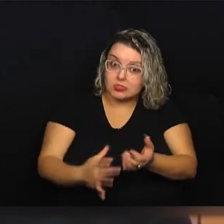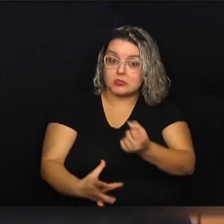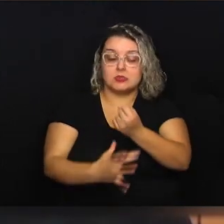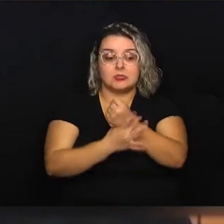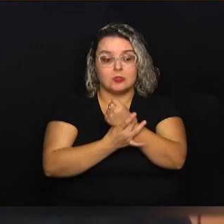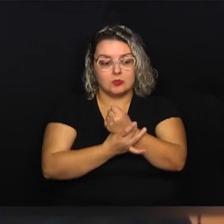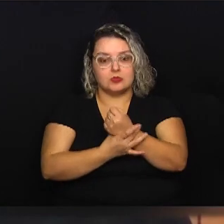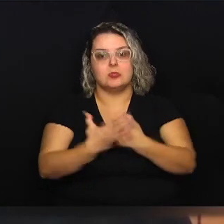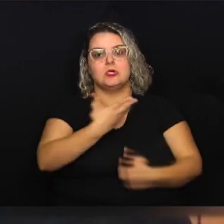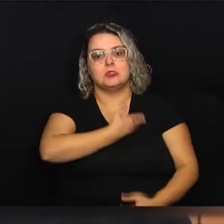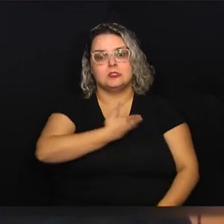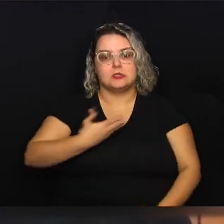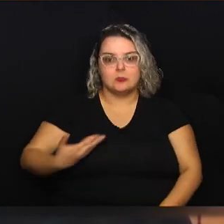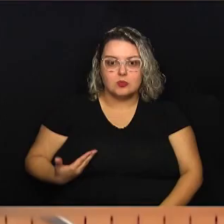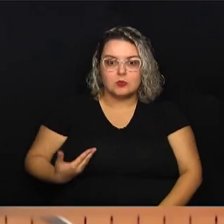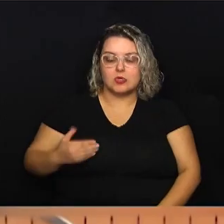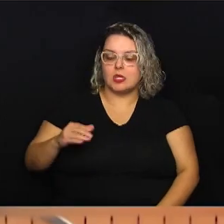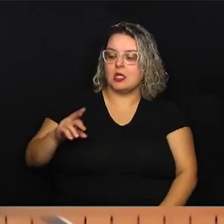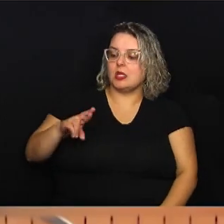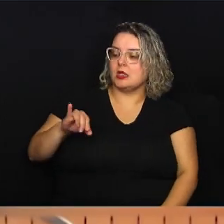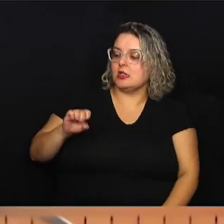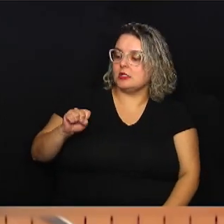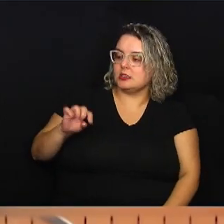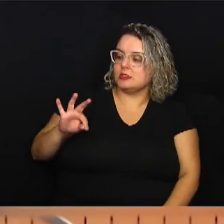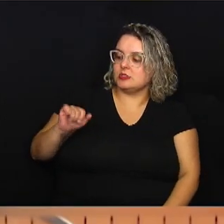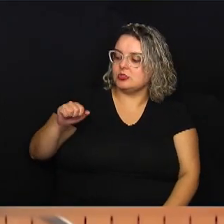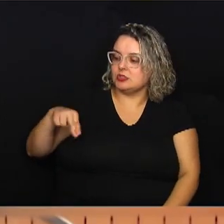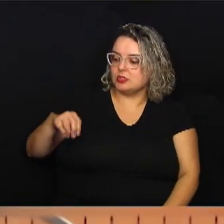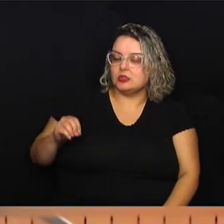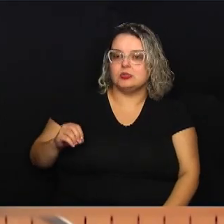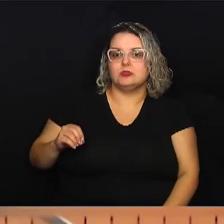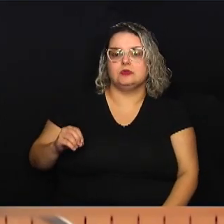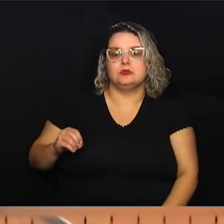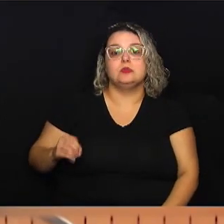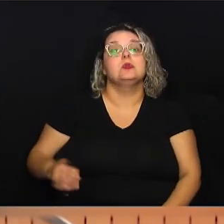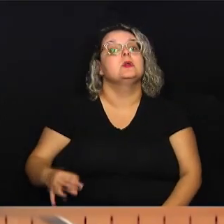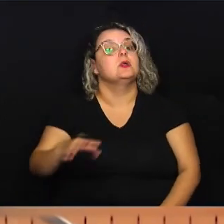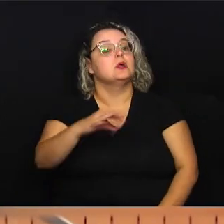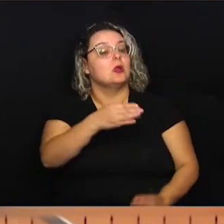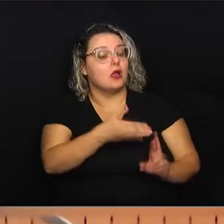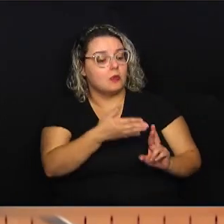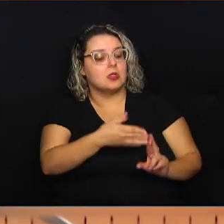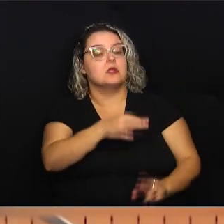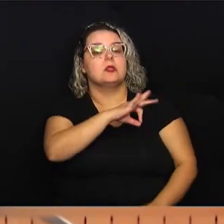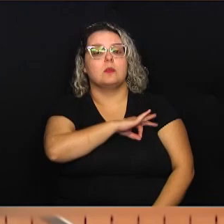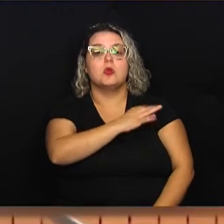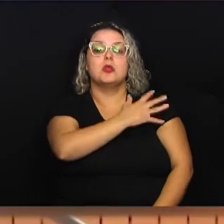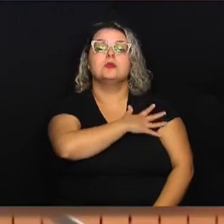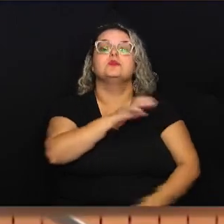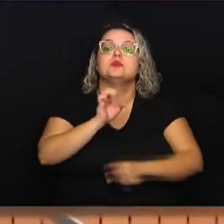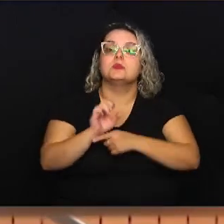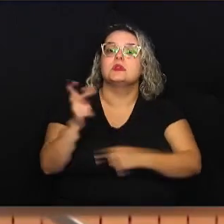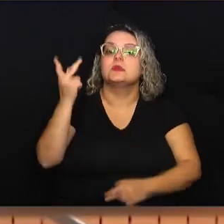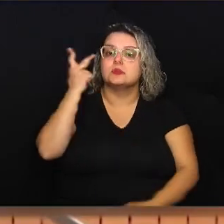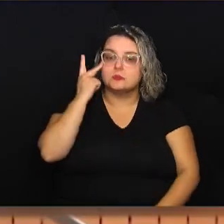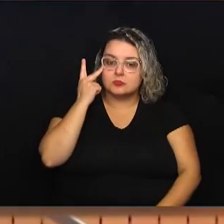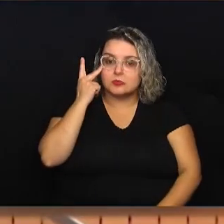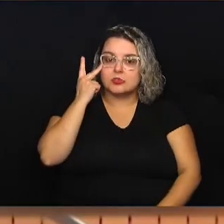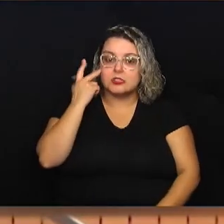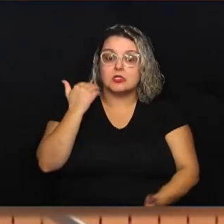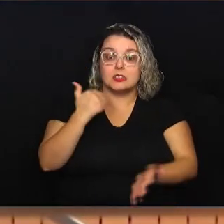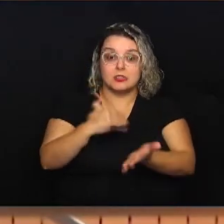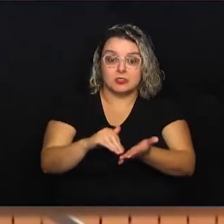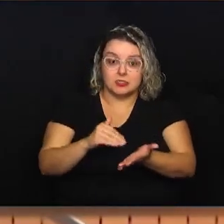de Campinas, Cristiano Bigi, e representantes da Polícia Militar do Estado de São Paulo e da Secretaria